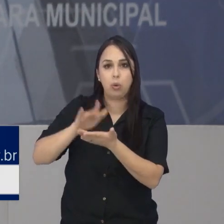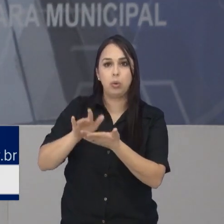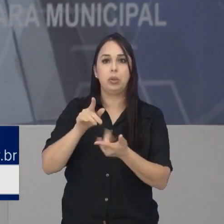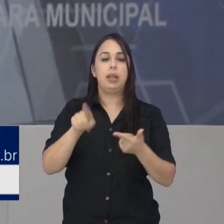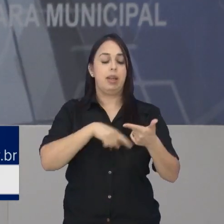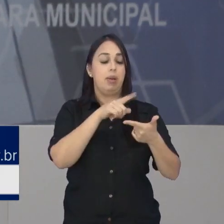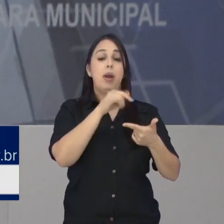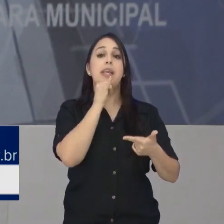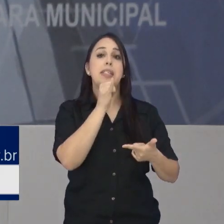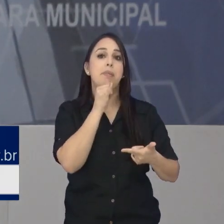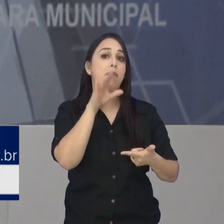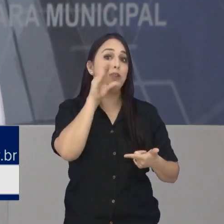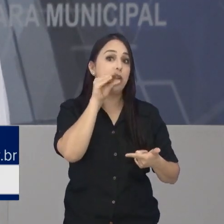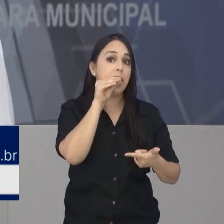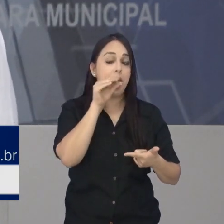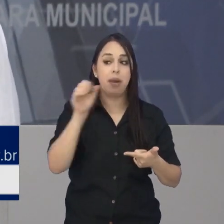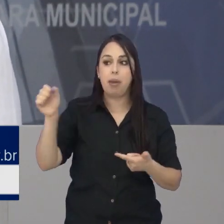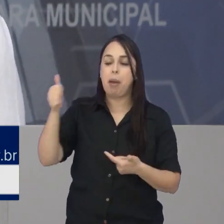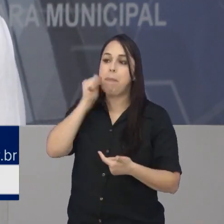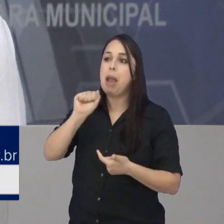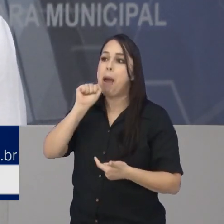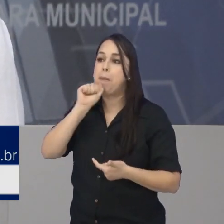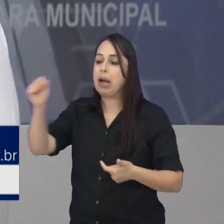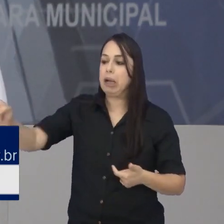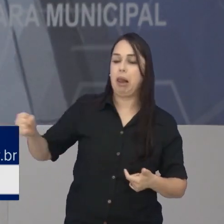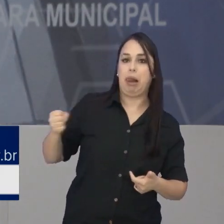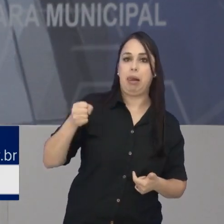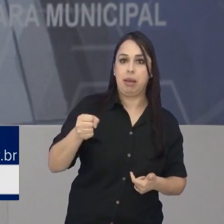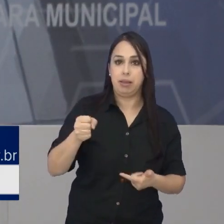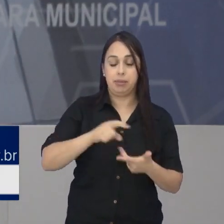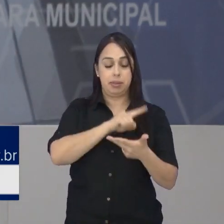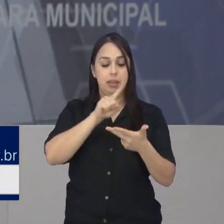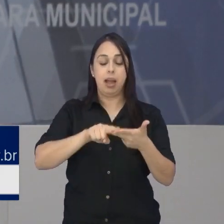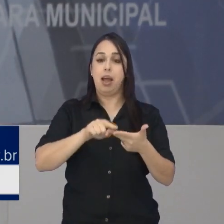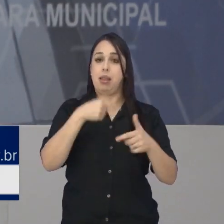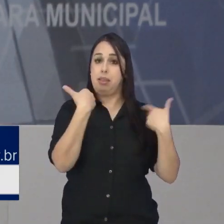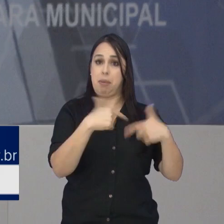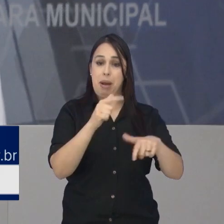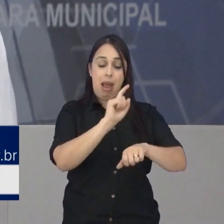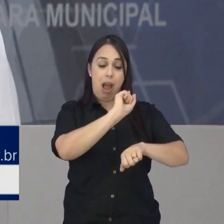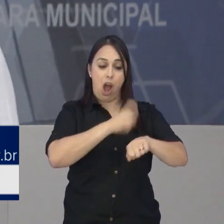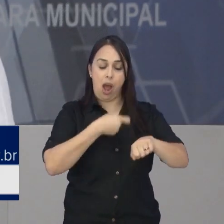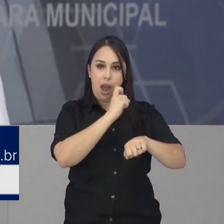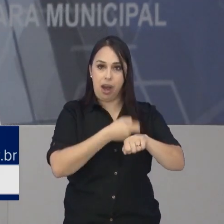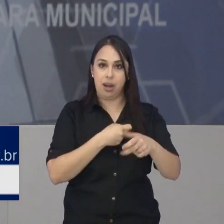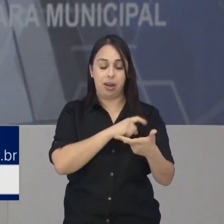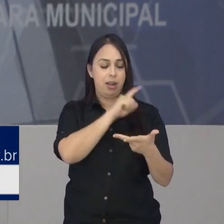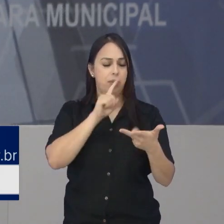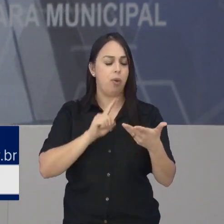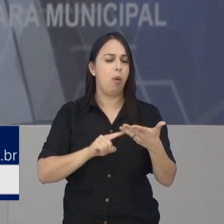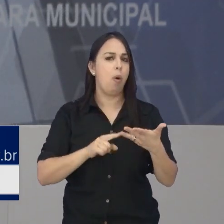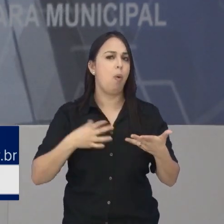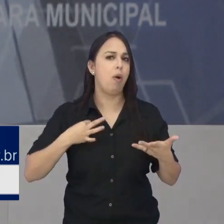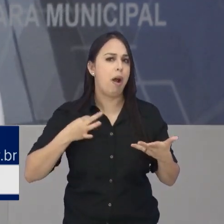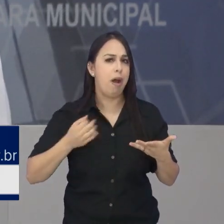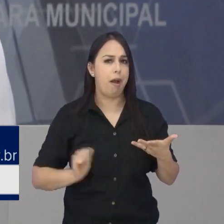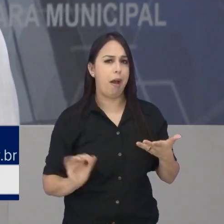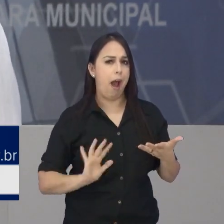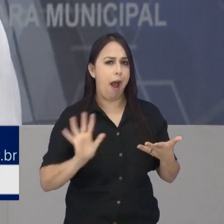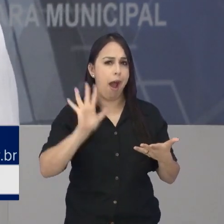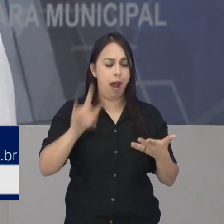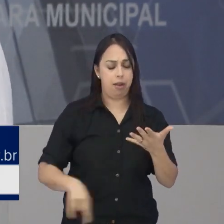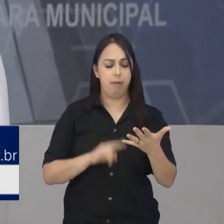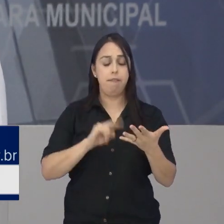mãe e filha, funcionária recebendo mais de 60 mil em hora extra, uniforme superfaturado, falta